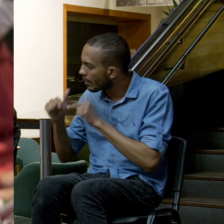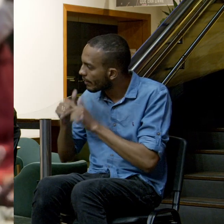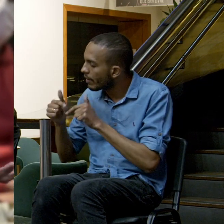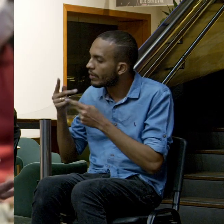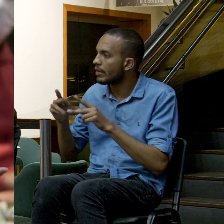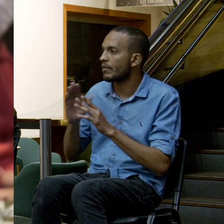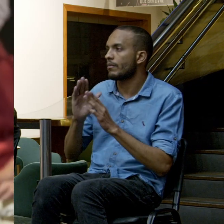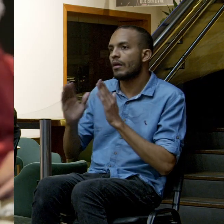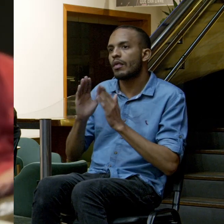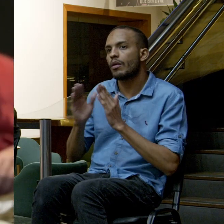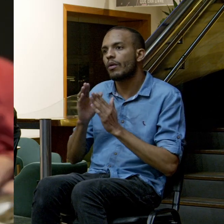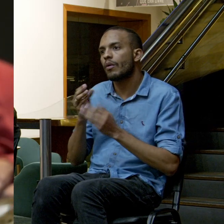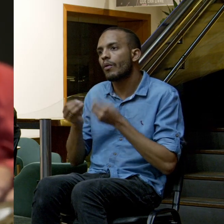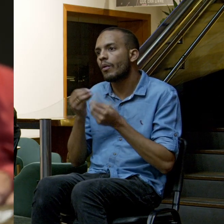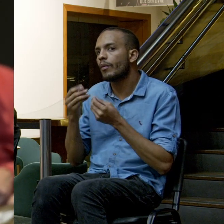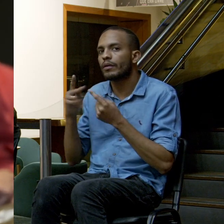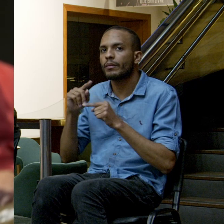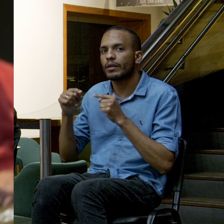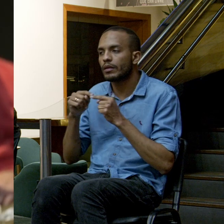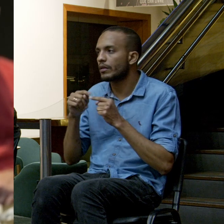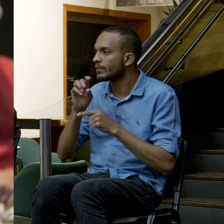neste momento, que aspecto deles